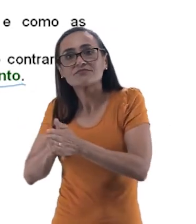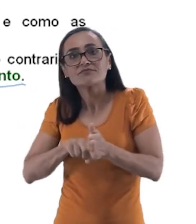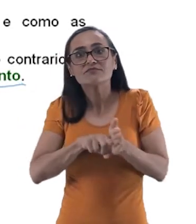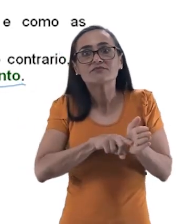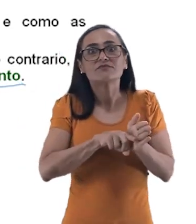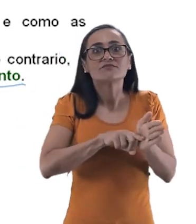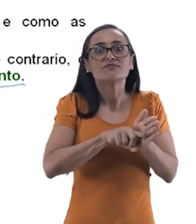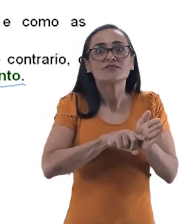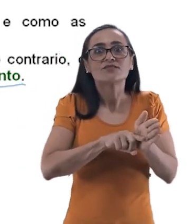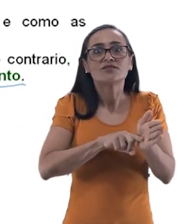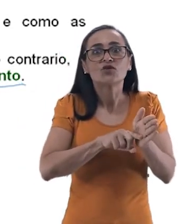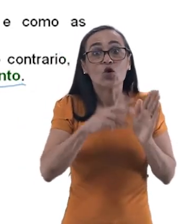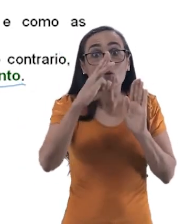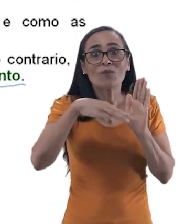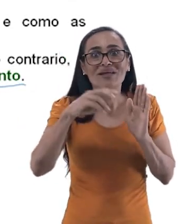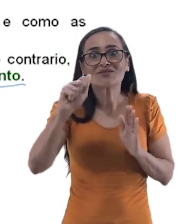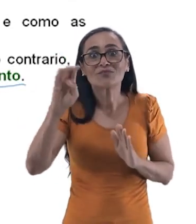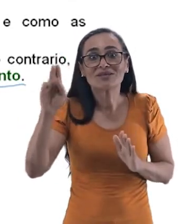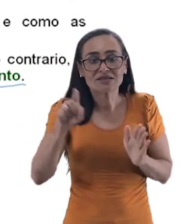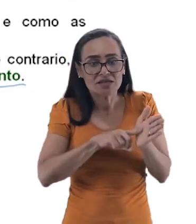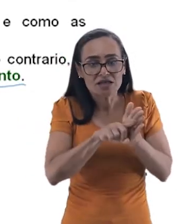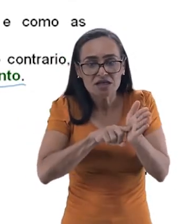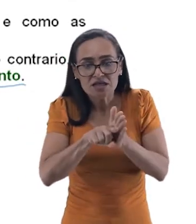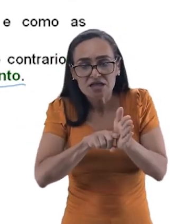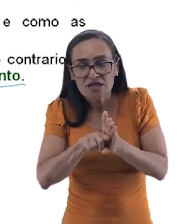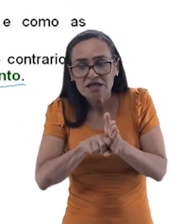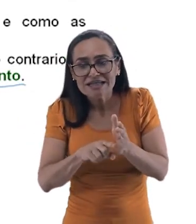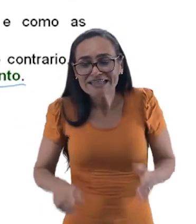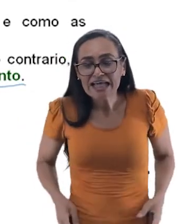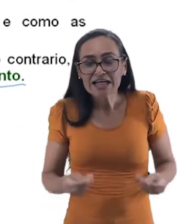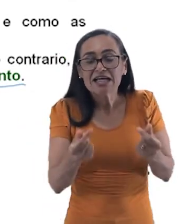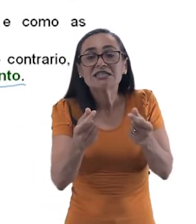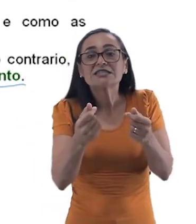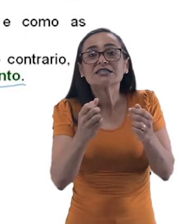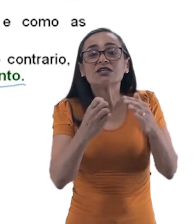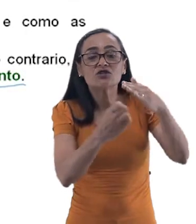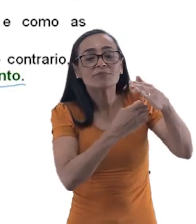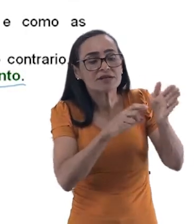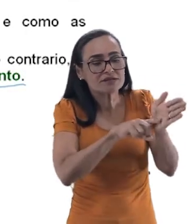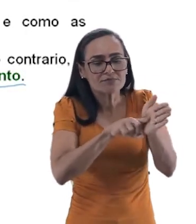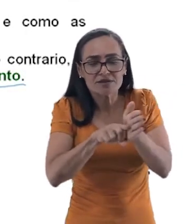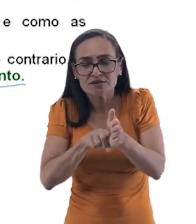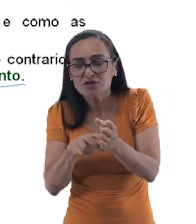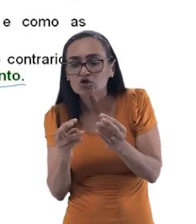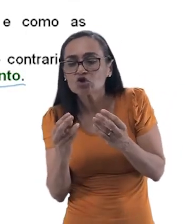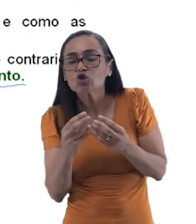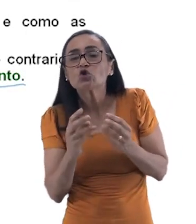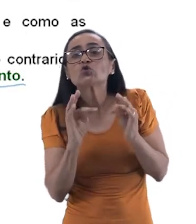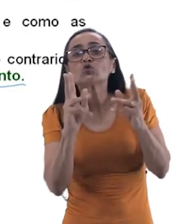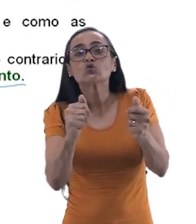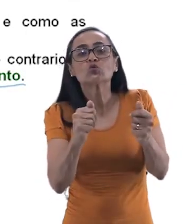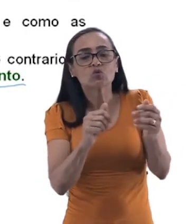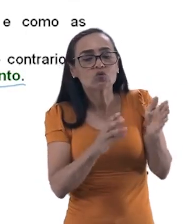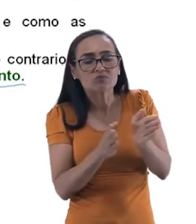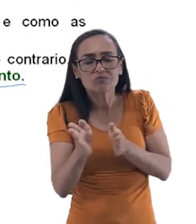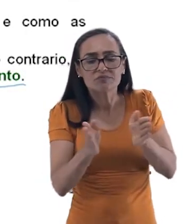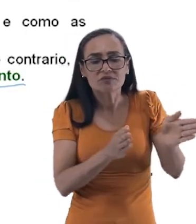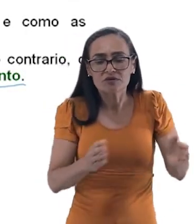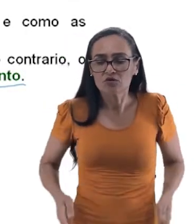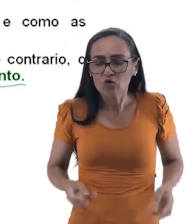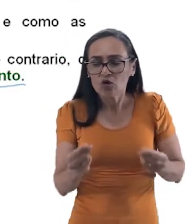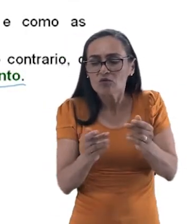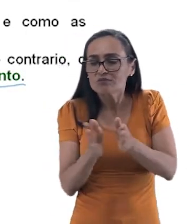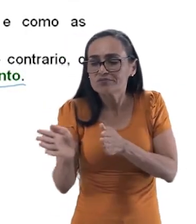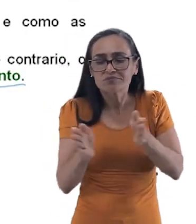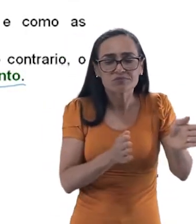Então, ele busca rastrear os gastos de uma empresa para analisar e monitorar as diversas rotas de